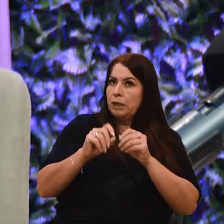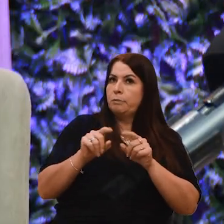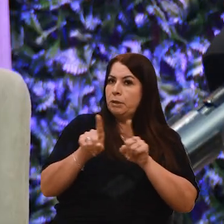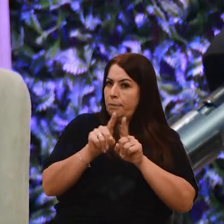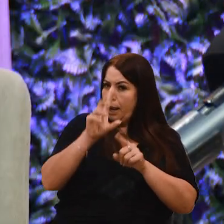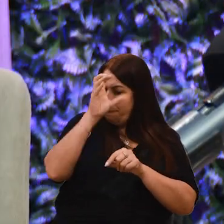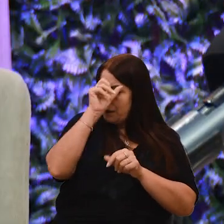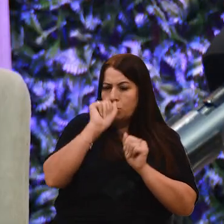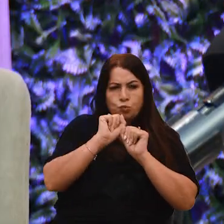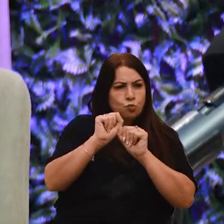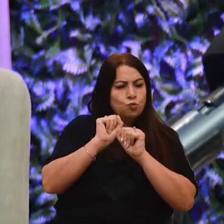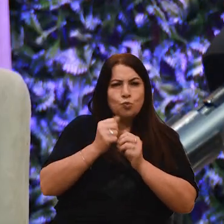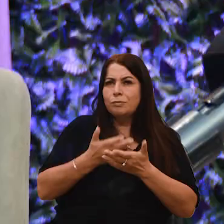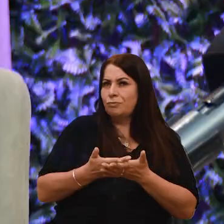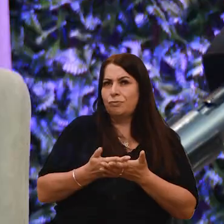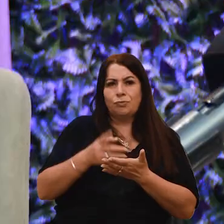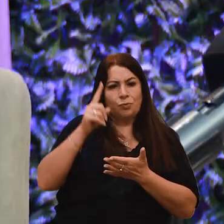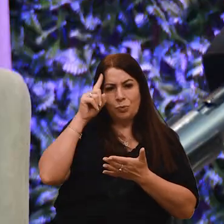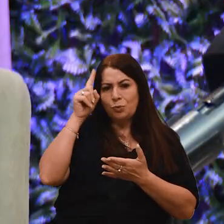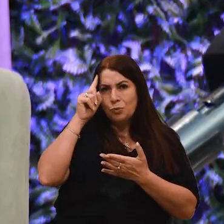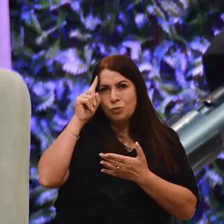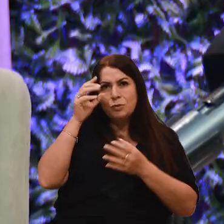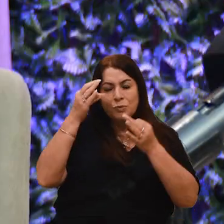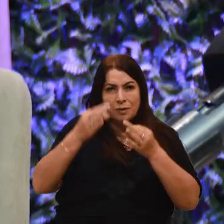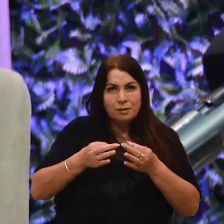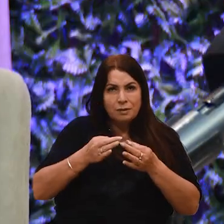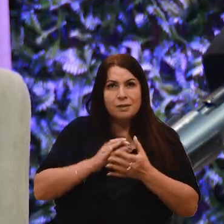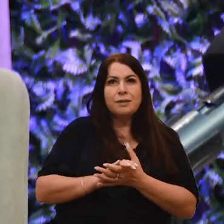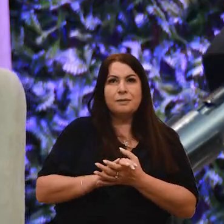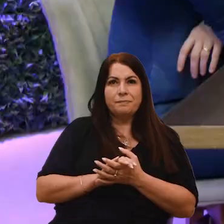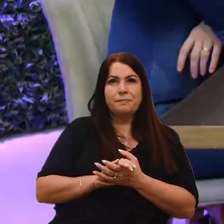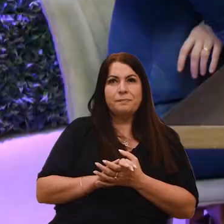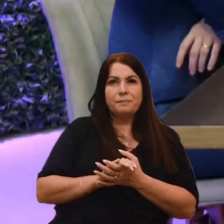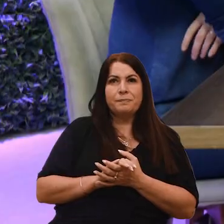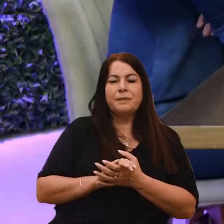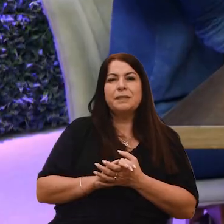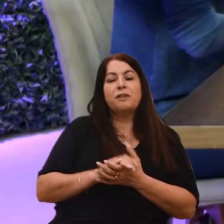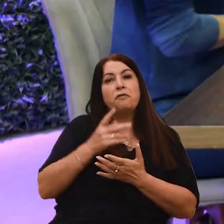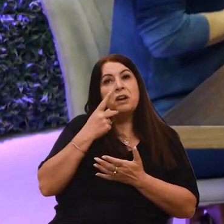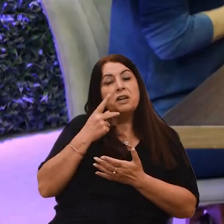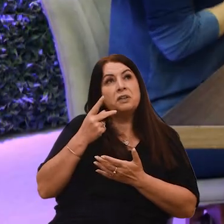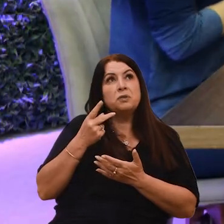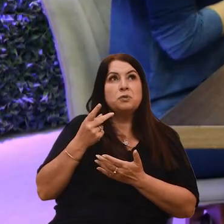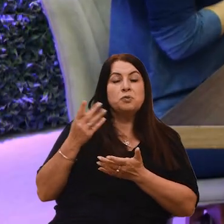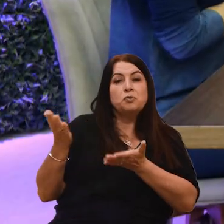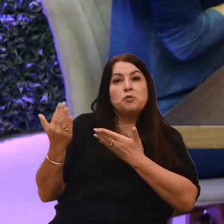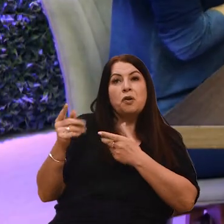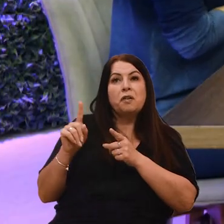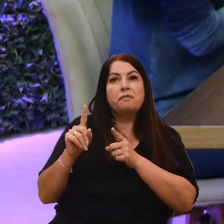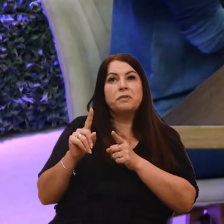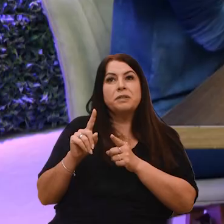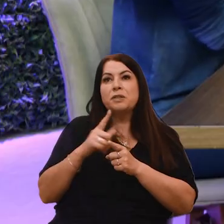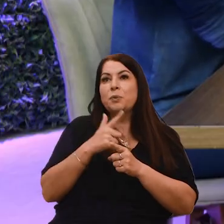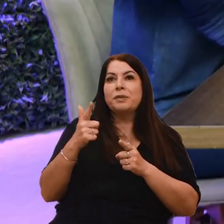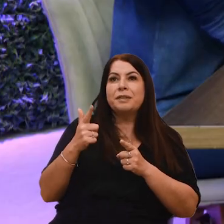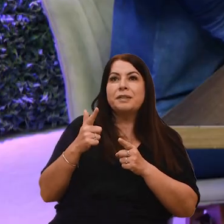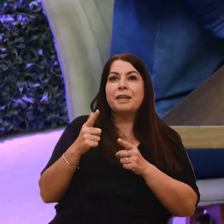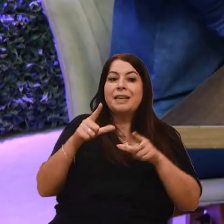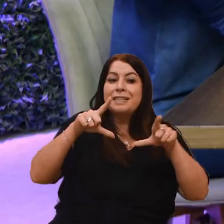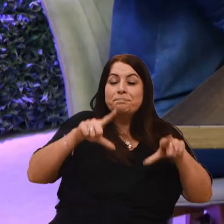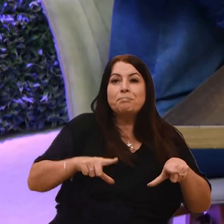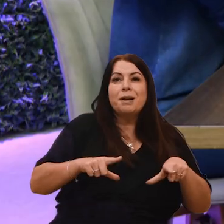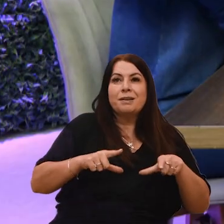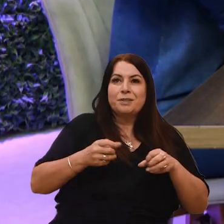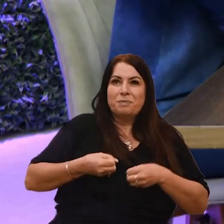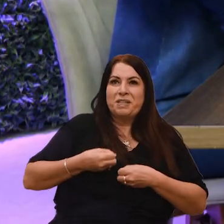está aprendendo diariamente, com certeza. Eu diria até que os jovens, eles não têm muito espaço para